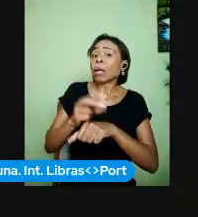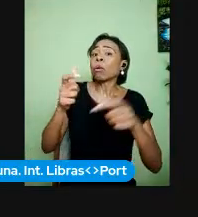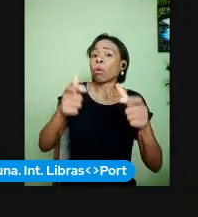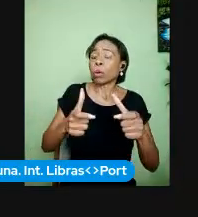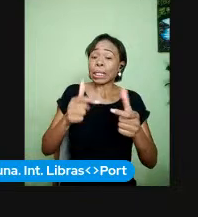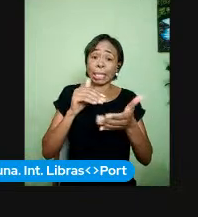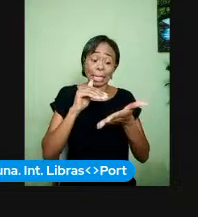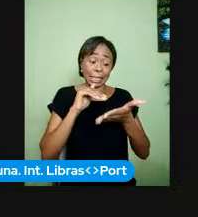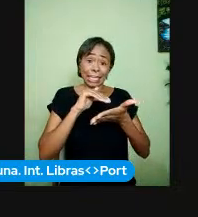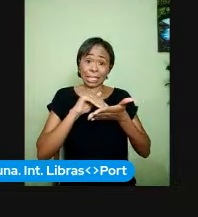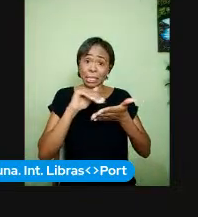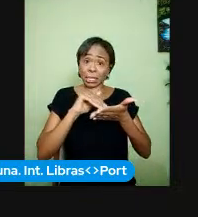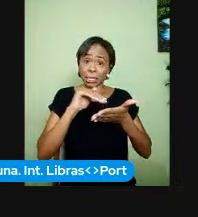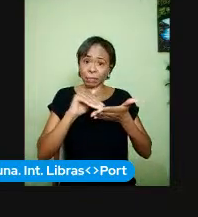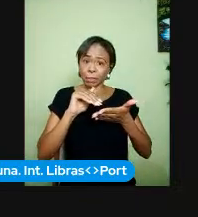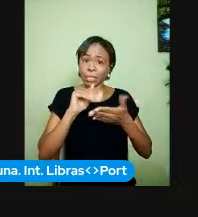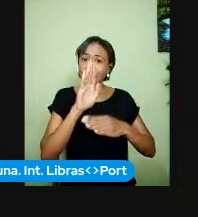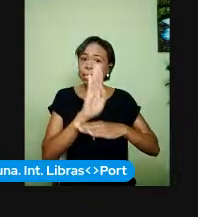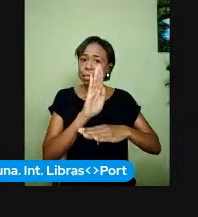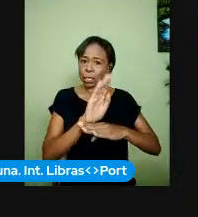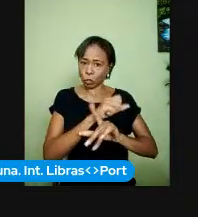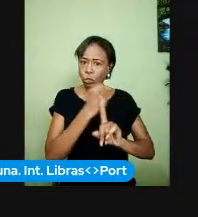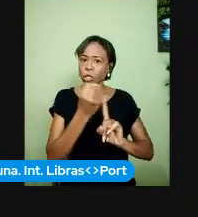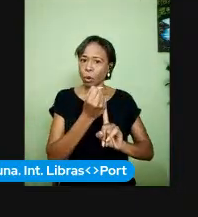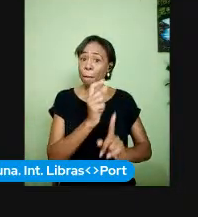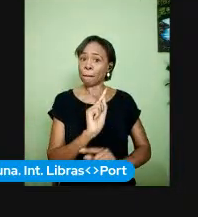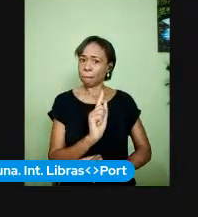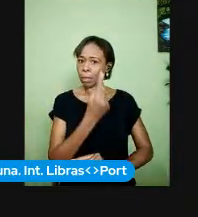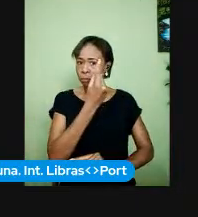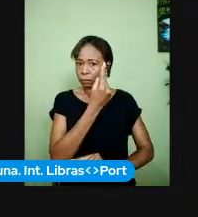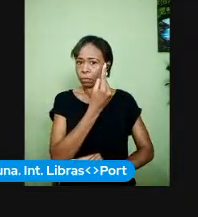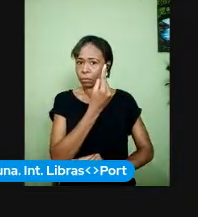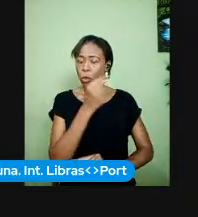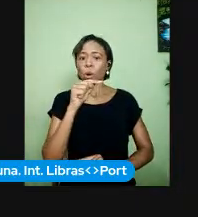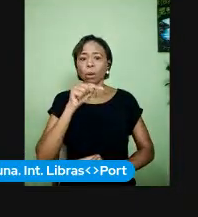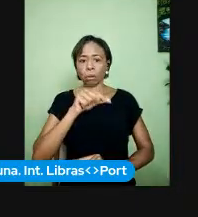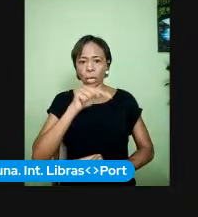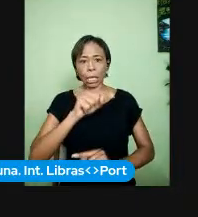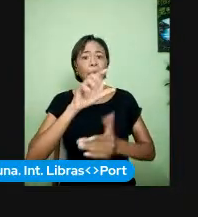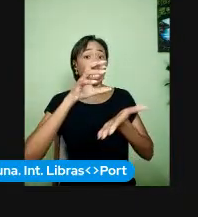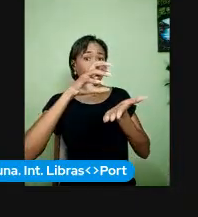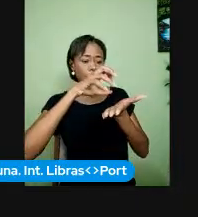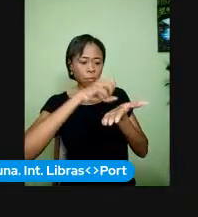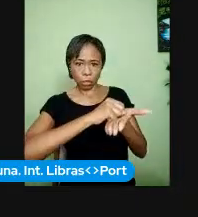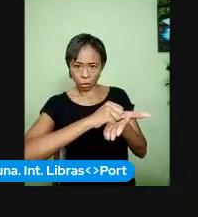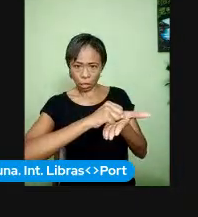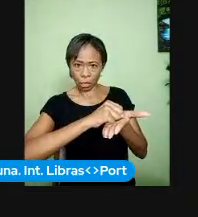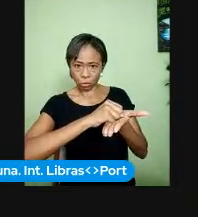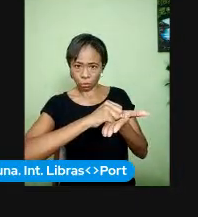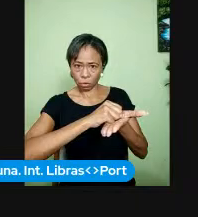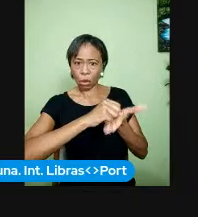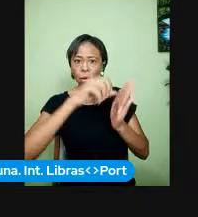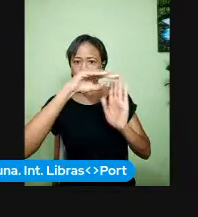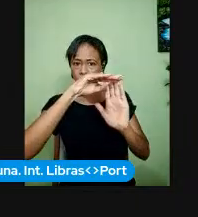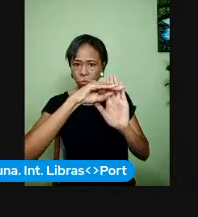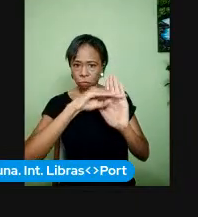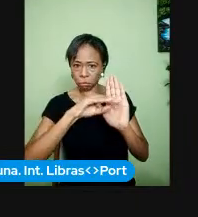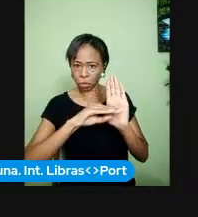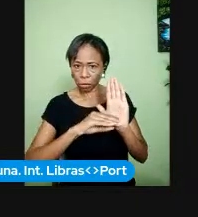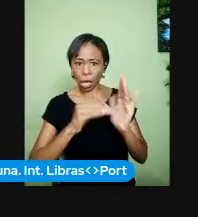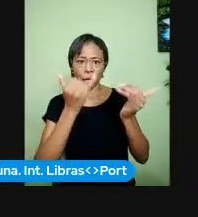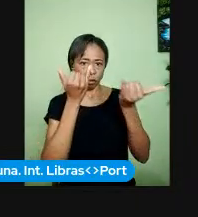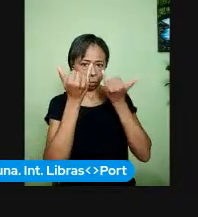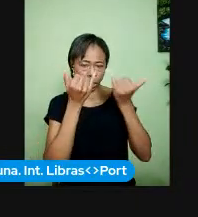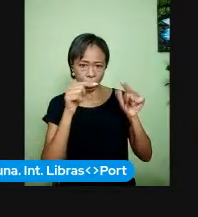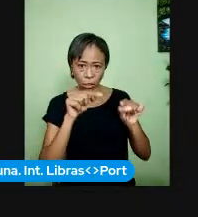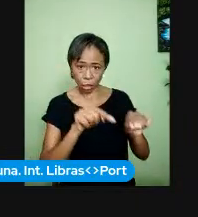Social, onde ele tem que ser credenciado e identificado dentro dos nossos equipamentos